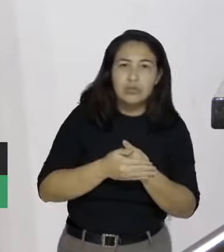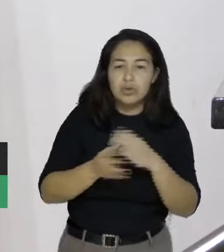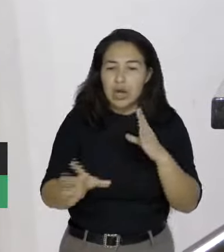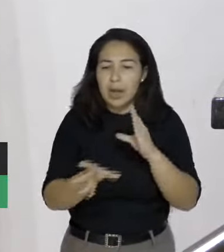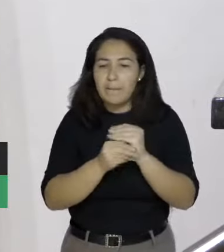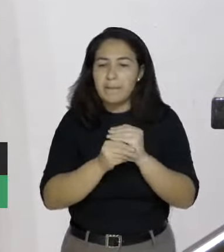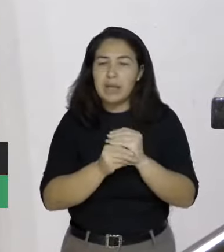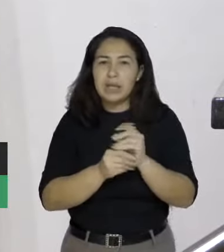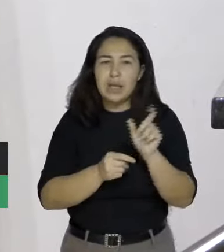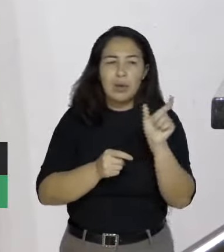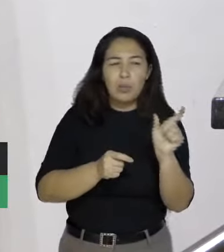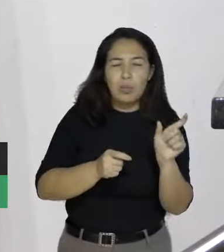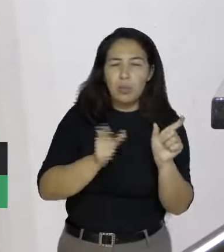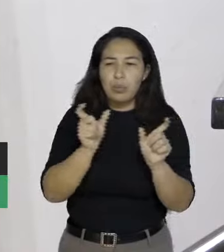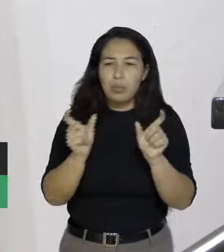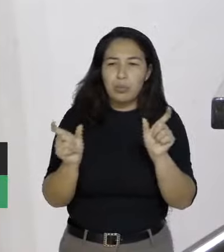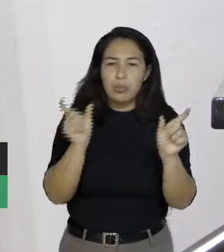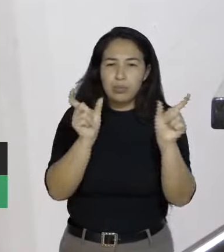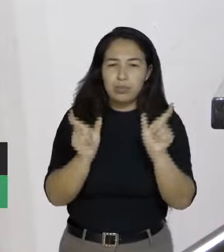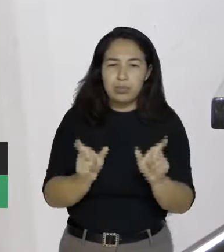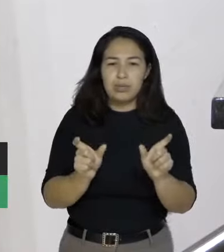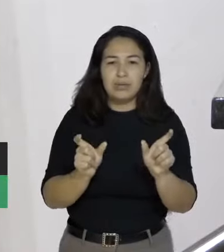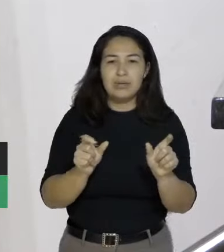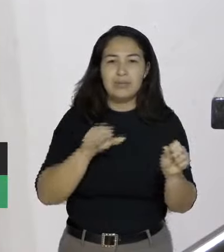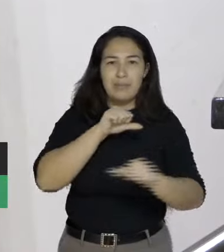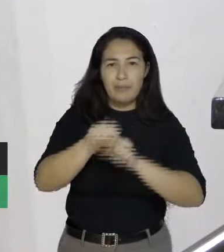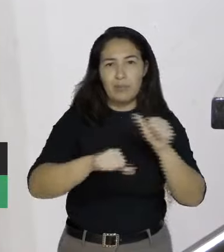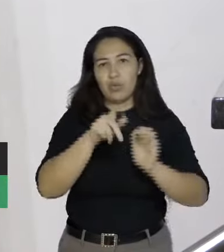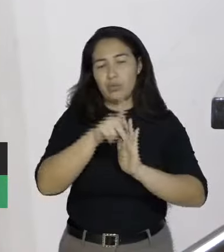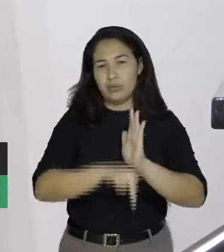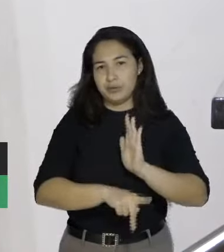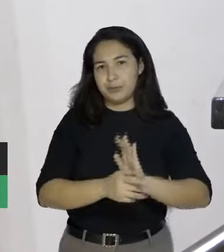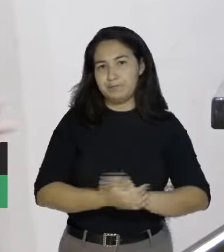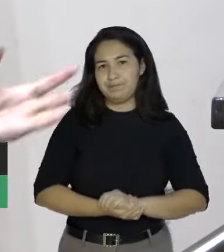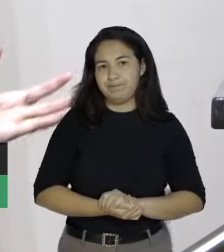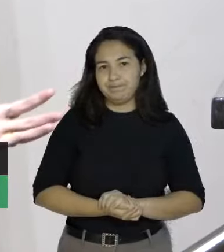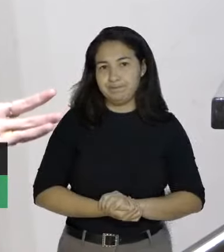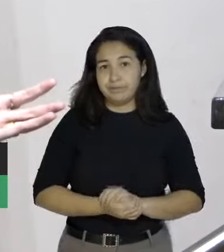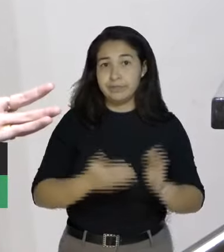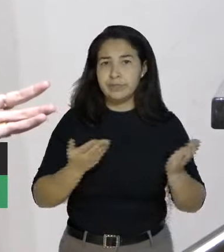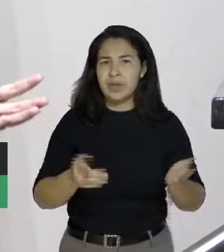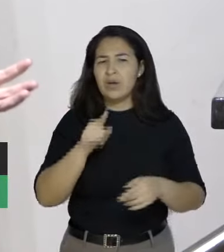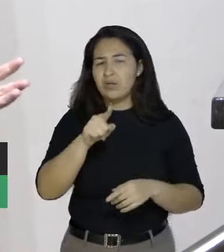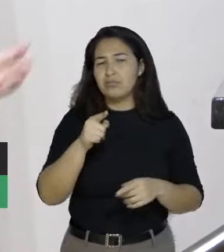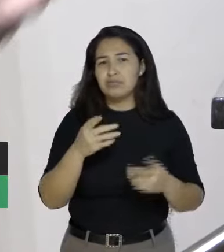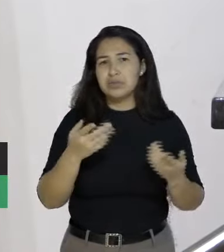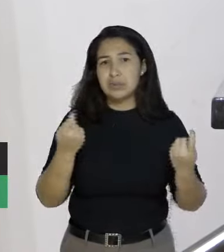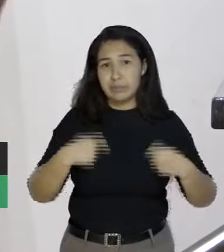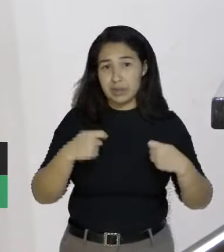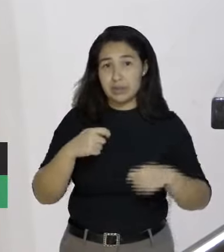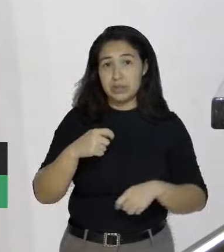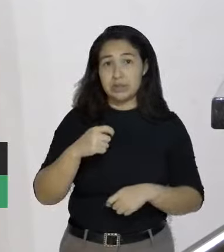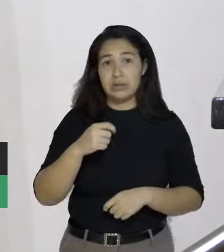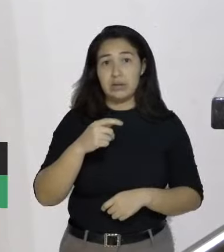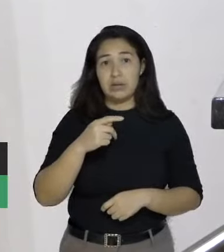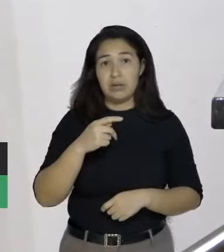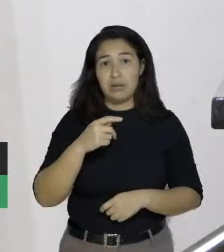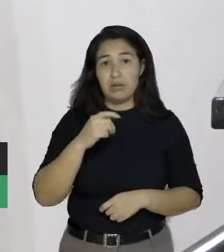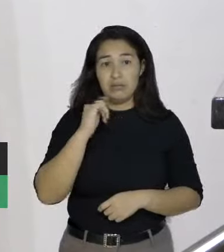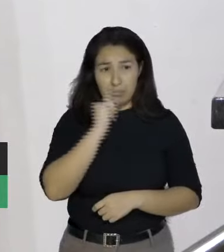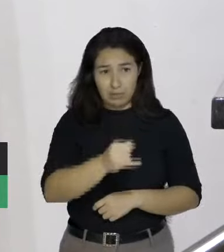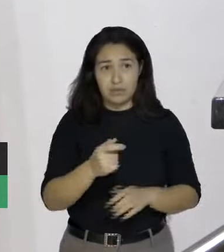um cortezinho aqui que desconfigura o projeto então é Mas a senhora Então deveria ter dito isso antes o projeto tá tramitando desde